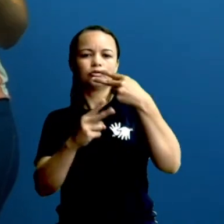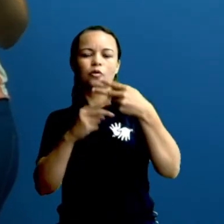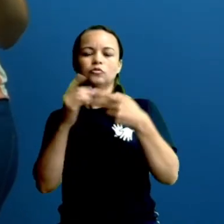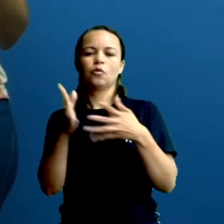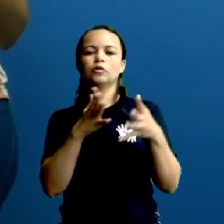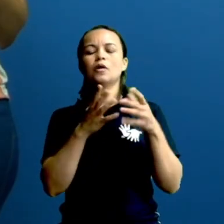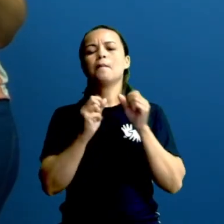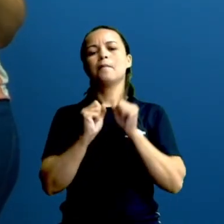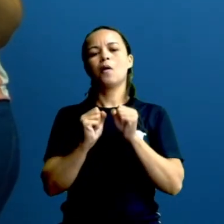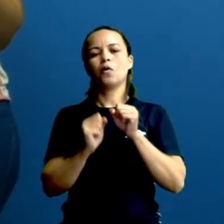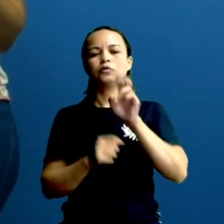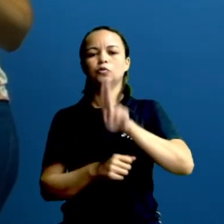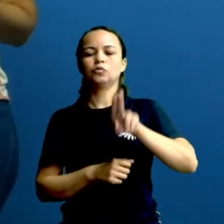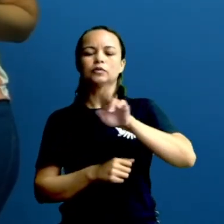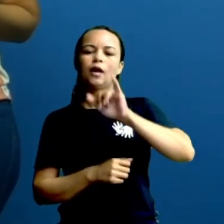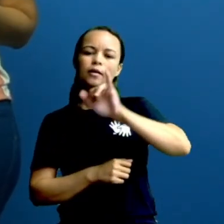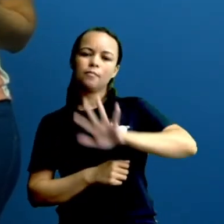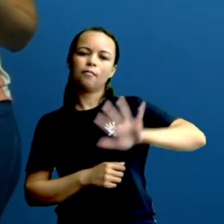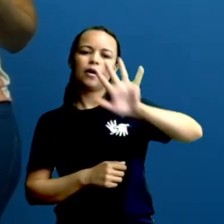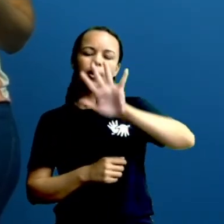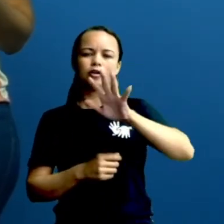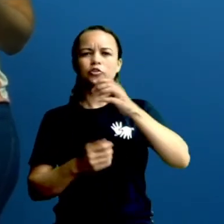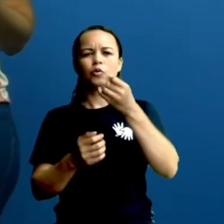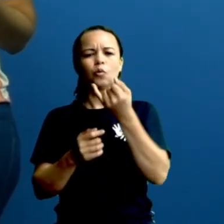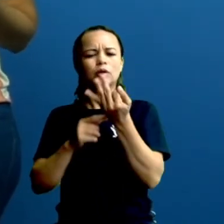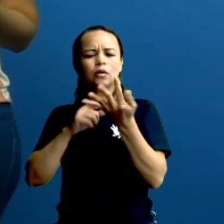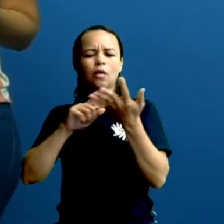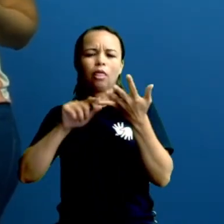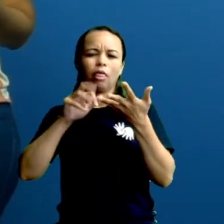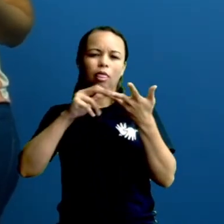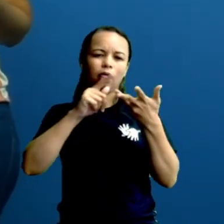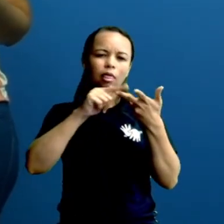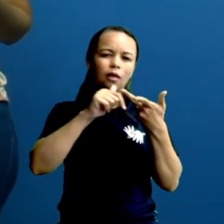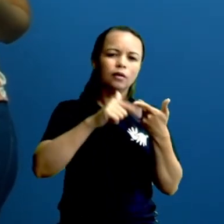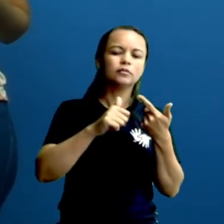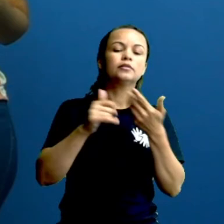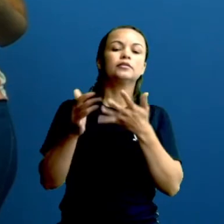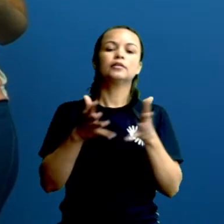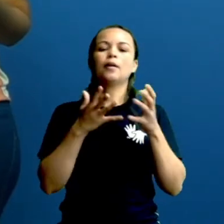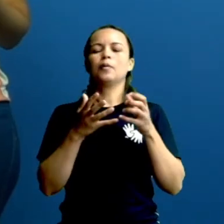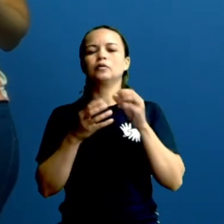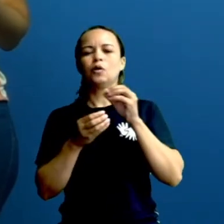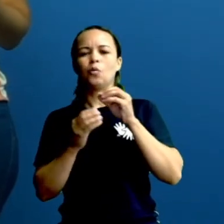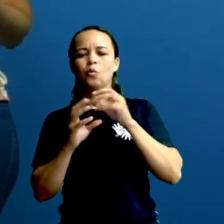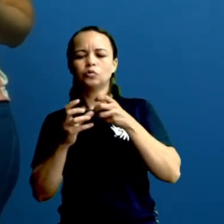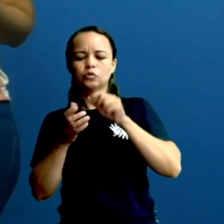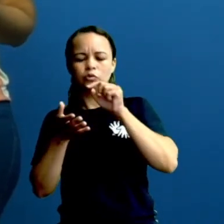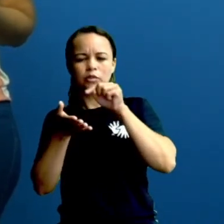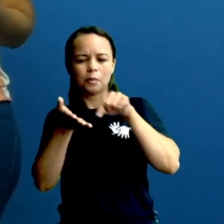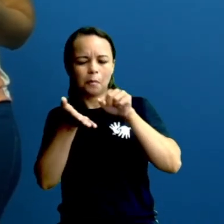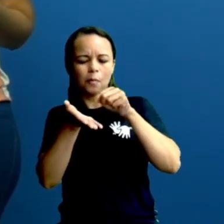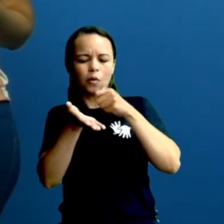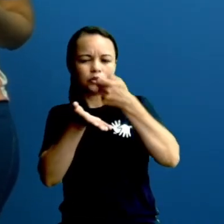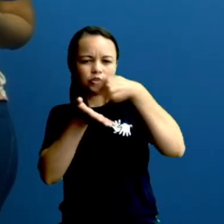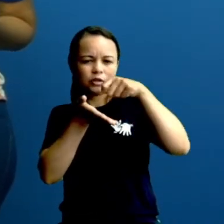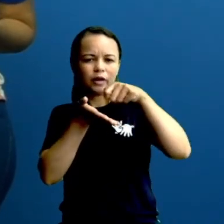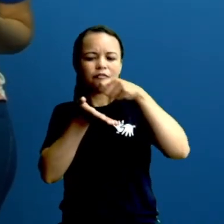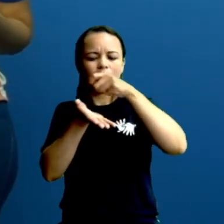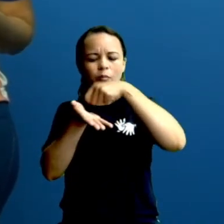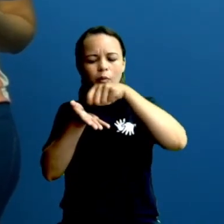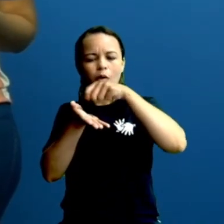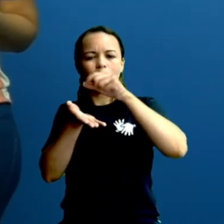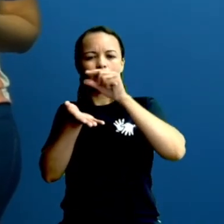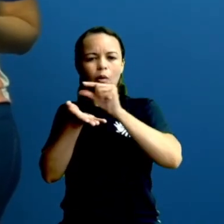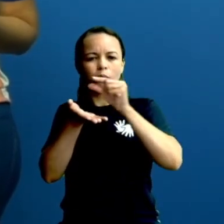tá? Pode fazer contando nos dedos, pode fazer o uso de bolinhas, você pode contar usando palito